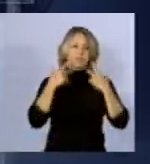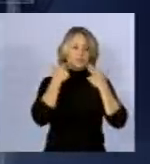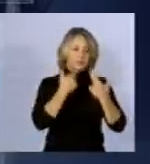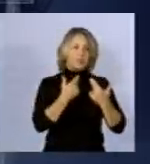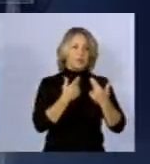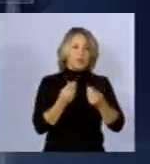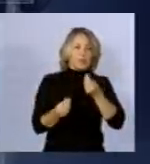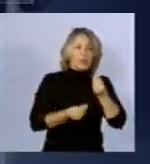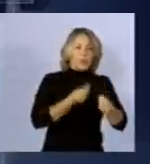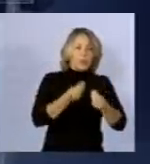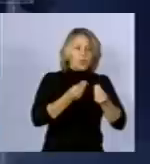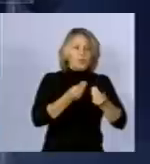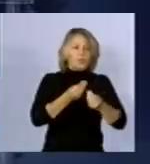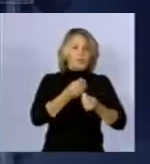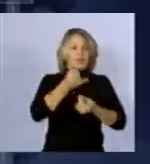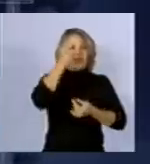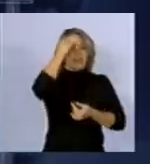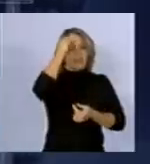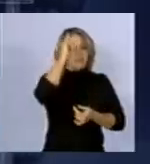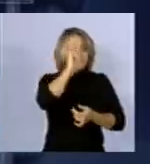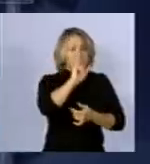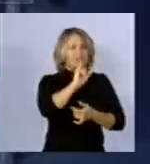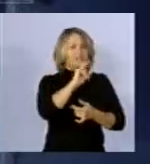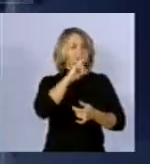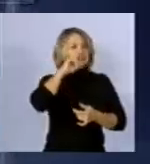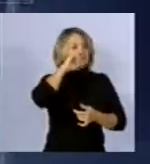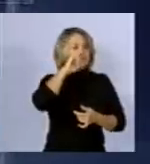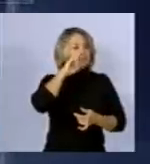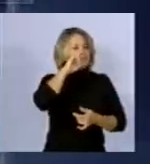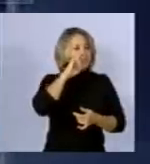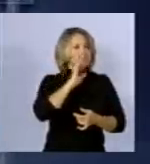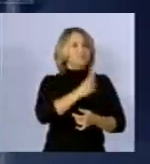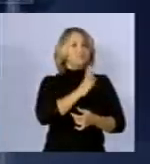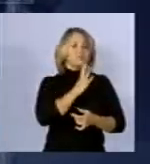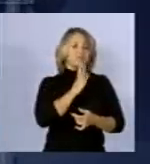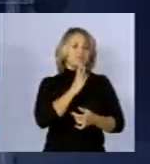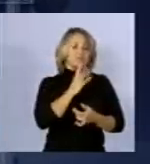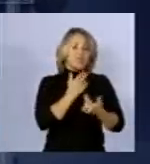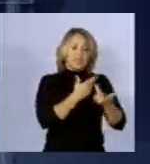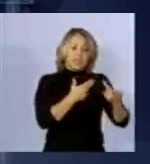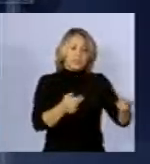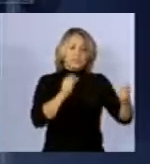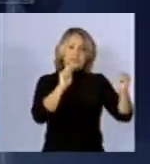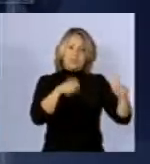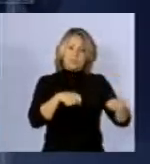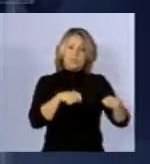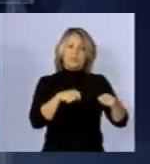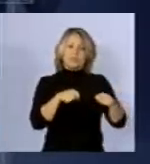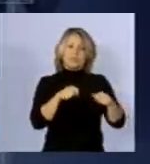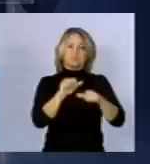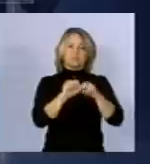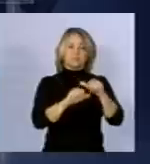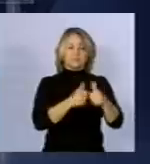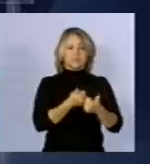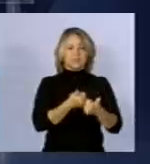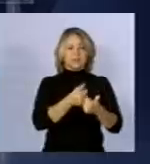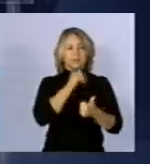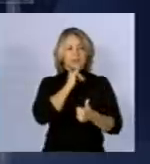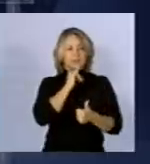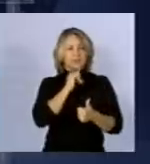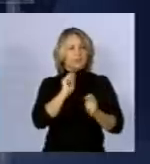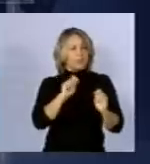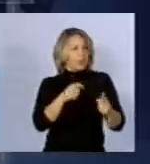medidas de contenção desses riscos que eu conheço e eh medidas que eu também já sei quais podem ser eh seria o